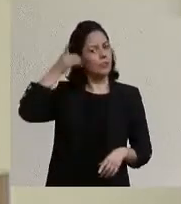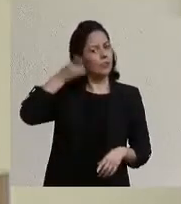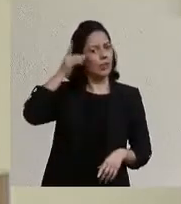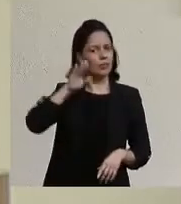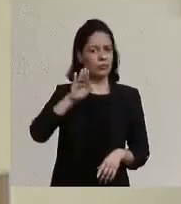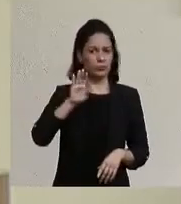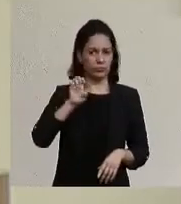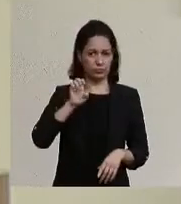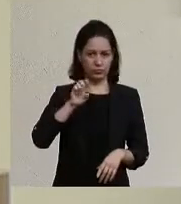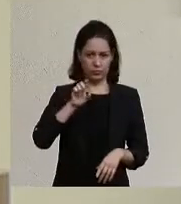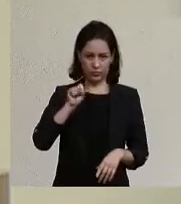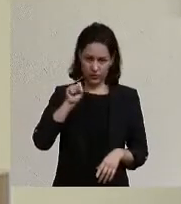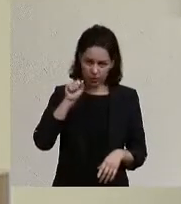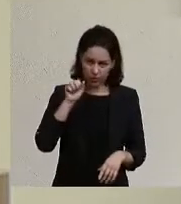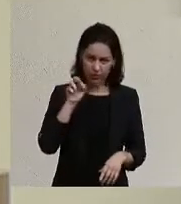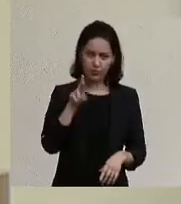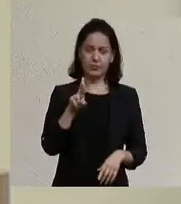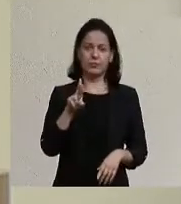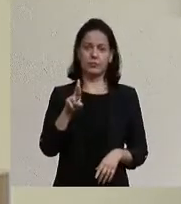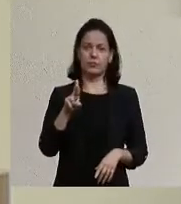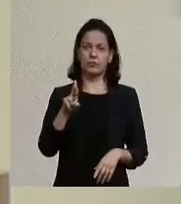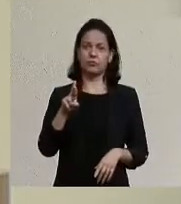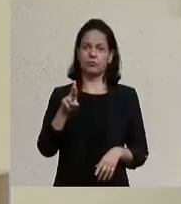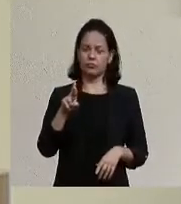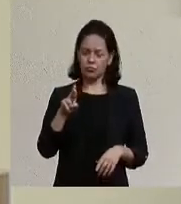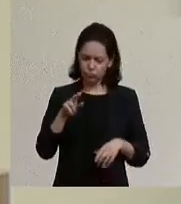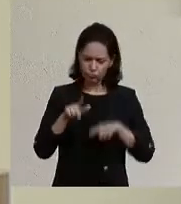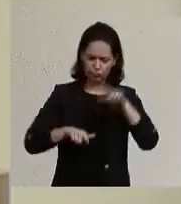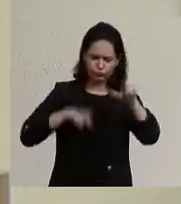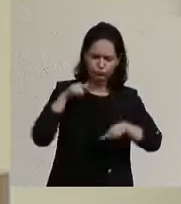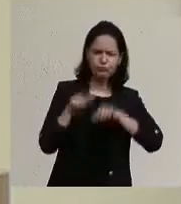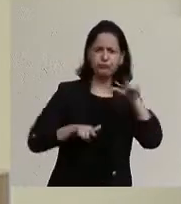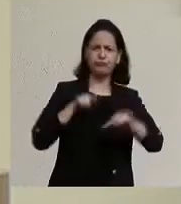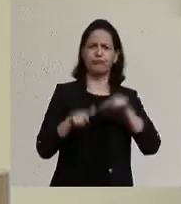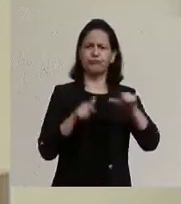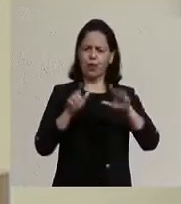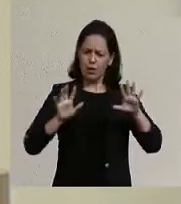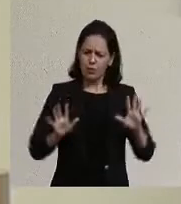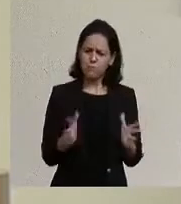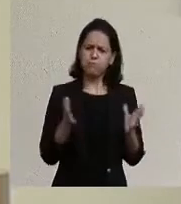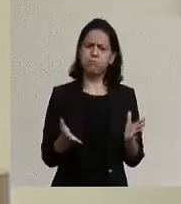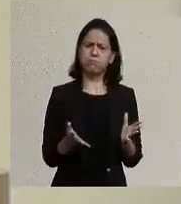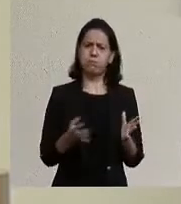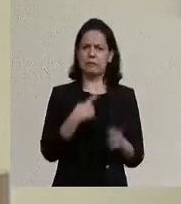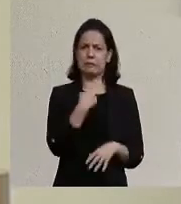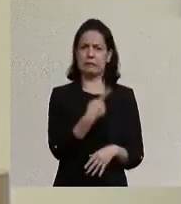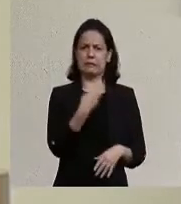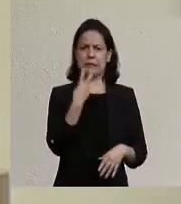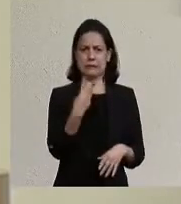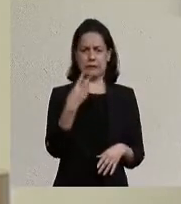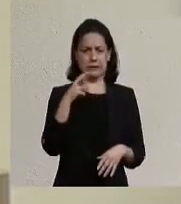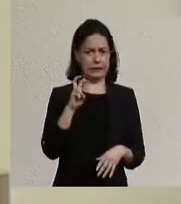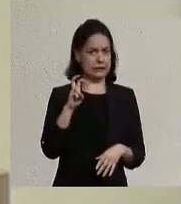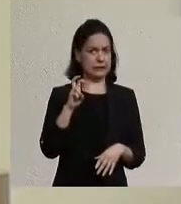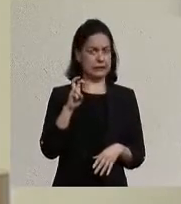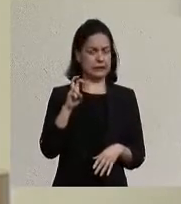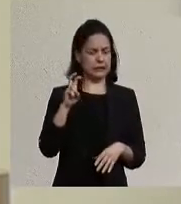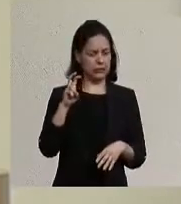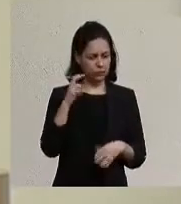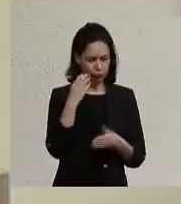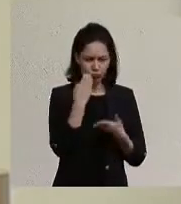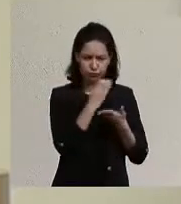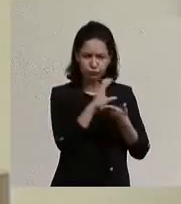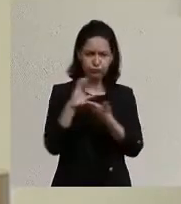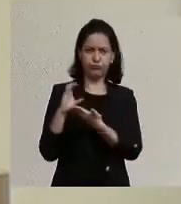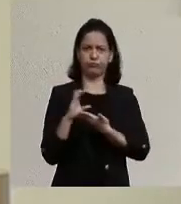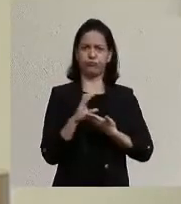César o deputado mais atuante o deputado levou mais de 135 emendas